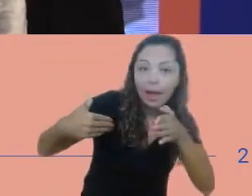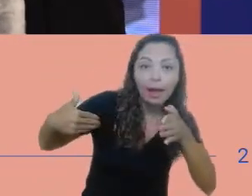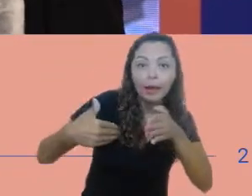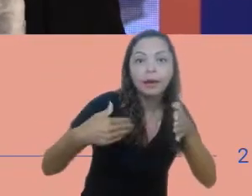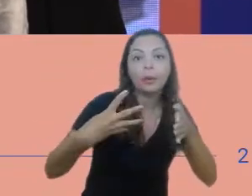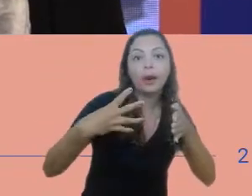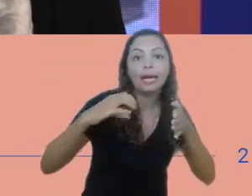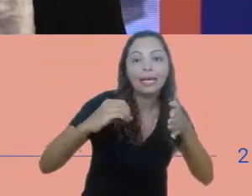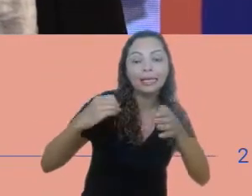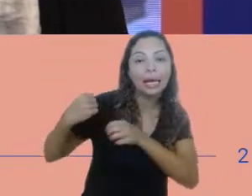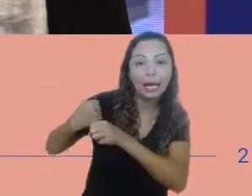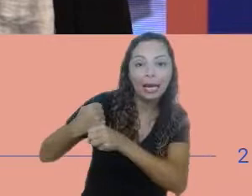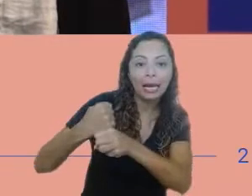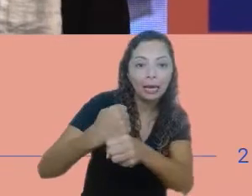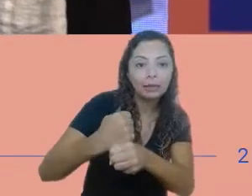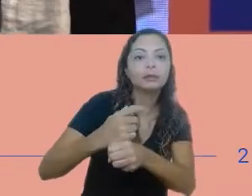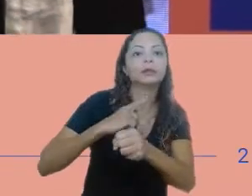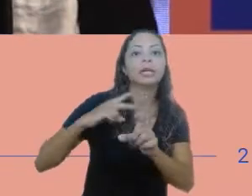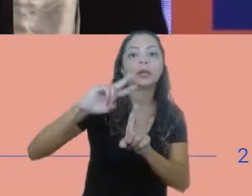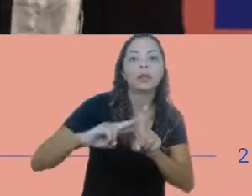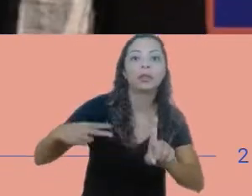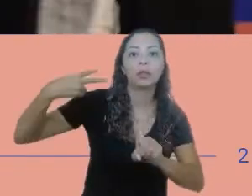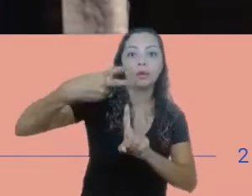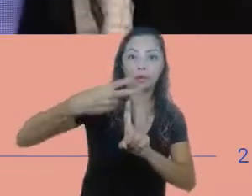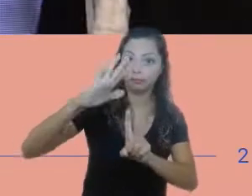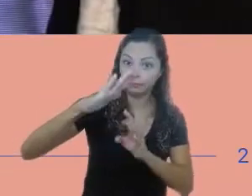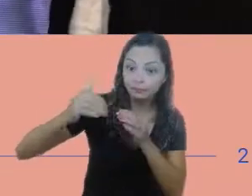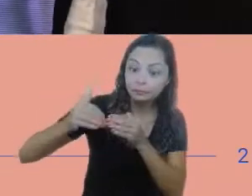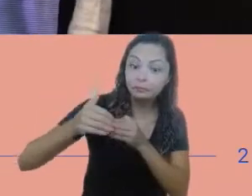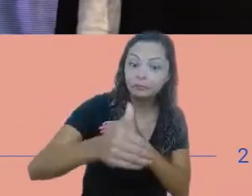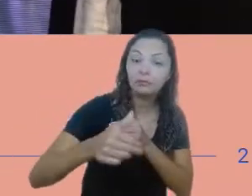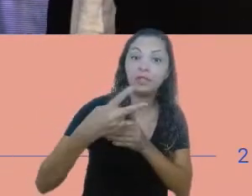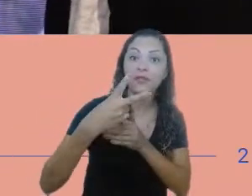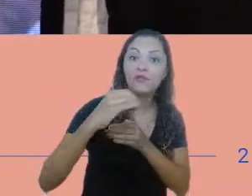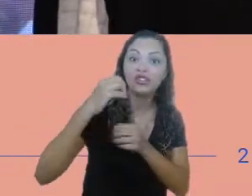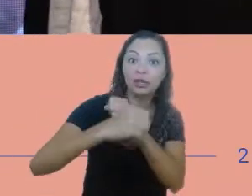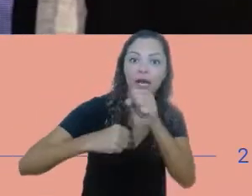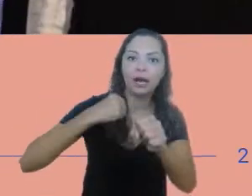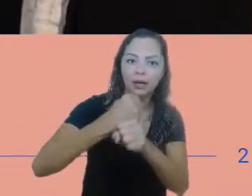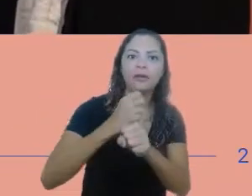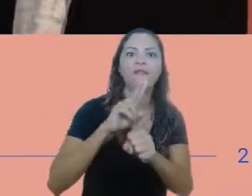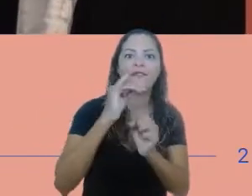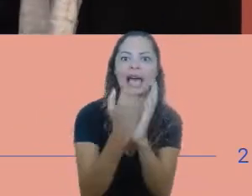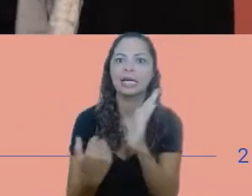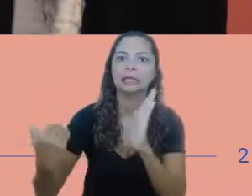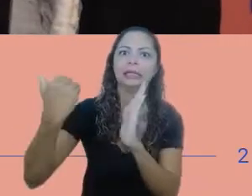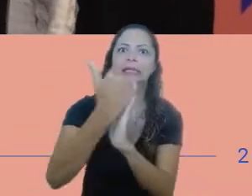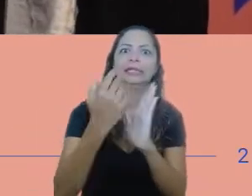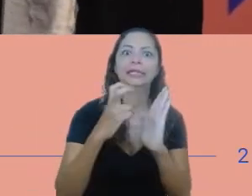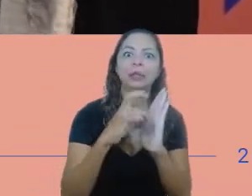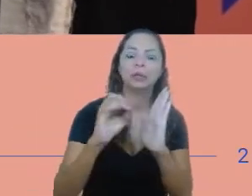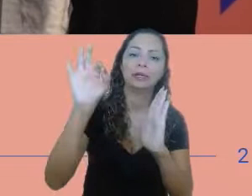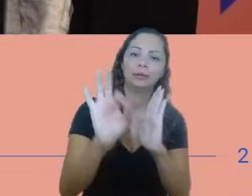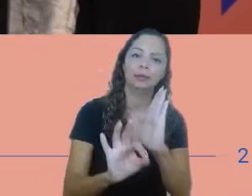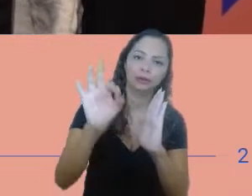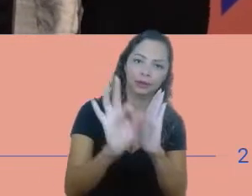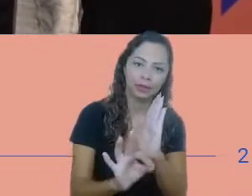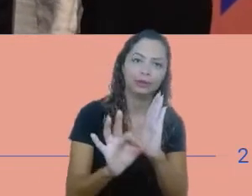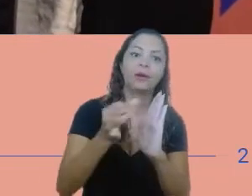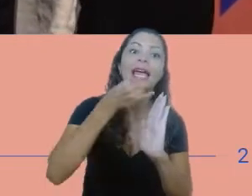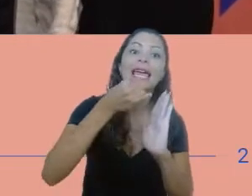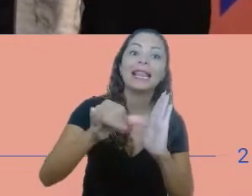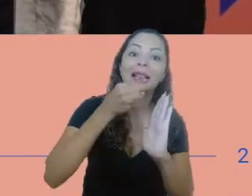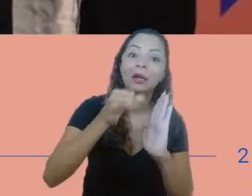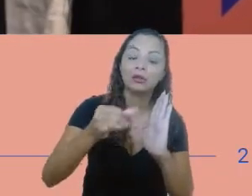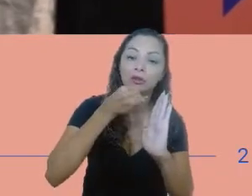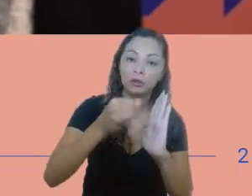cinquenta por cento nos próximos 20 anos e por fim a gente pode dizer que 75 por cento do uso